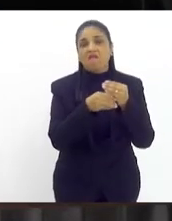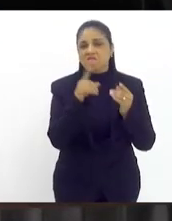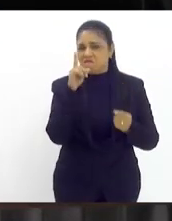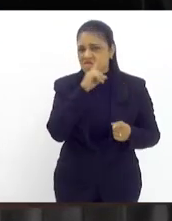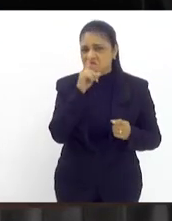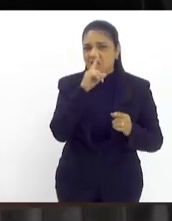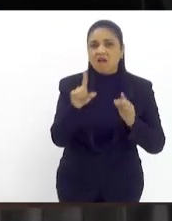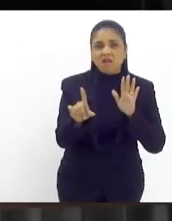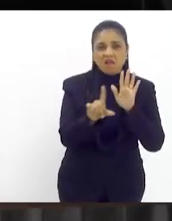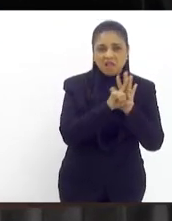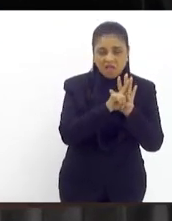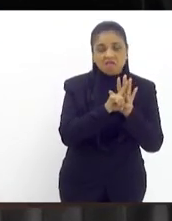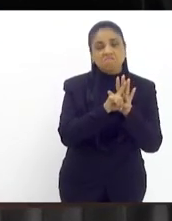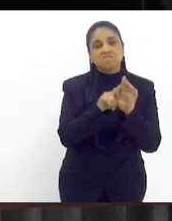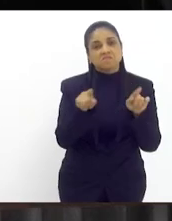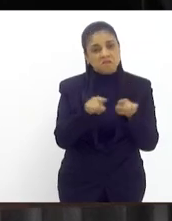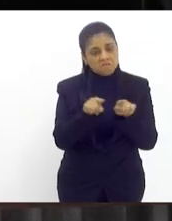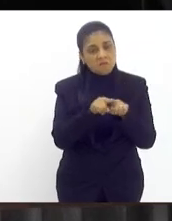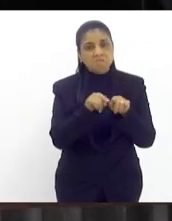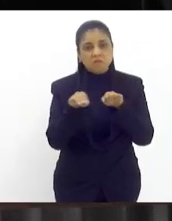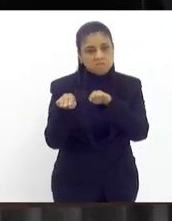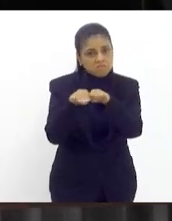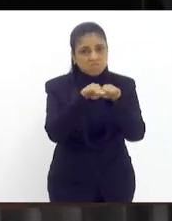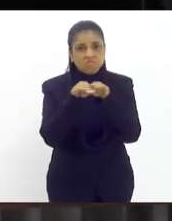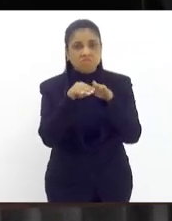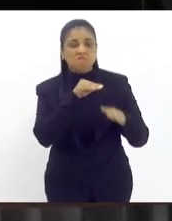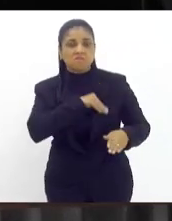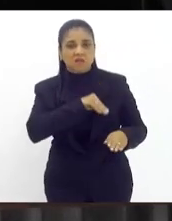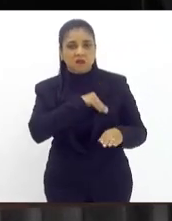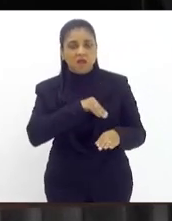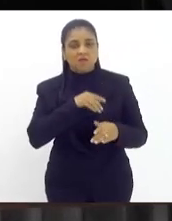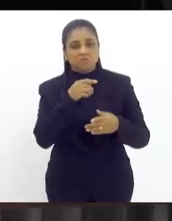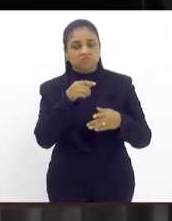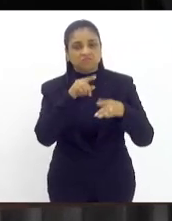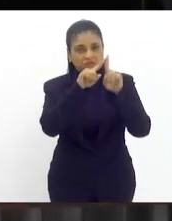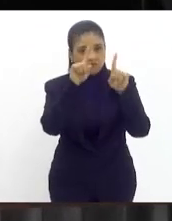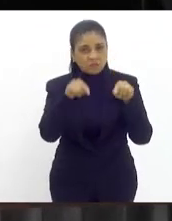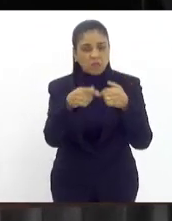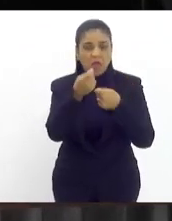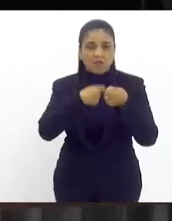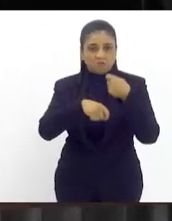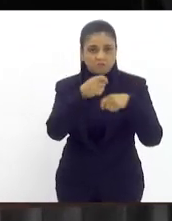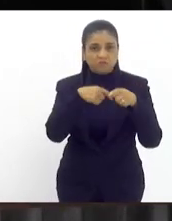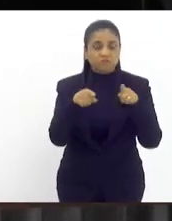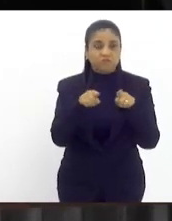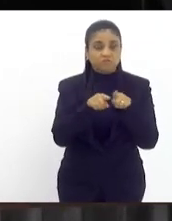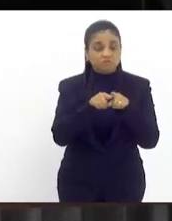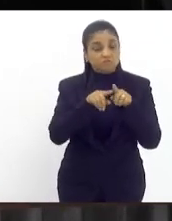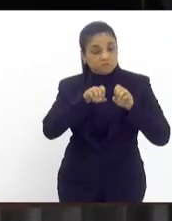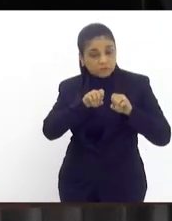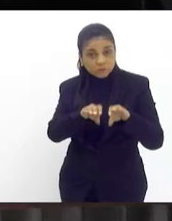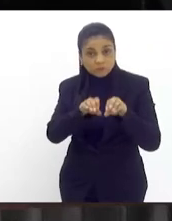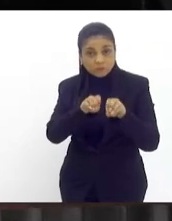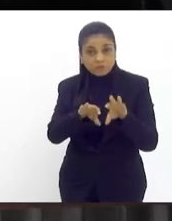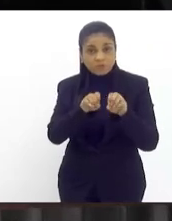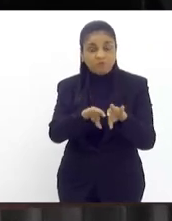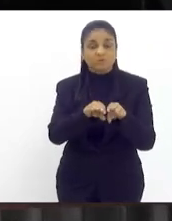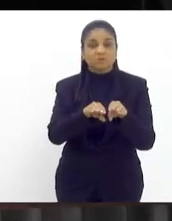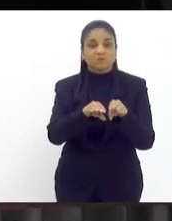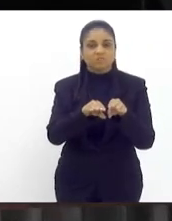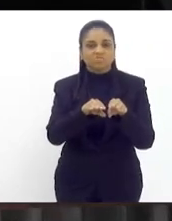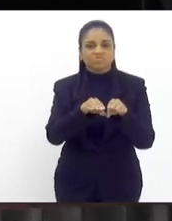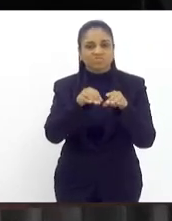atender aos funcionários administrativos nós falamos de uma parte da educação que está completamente